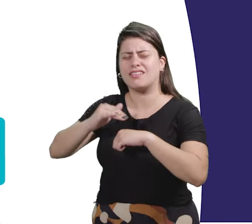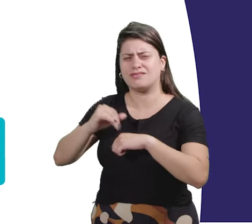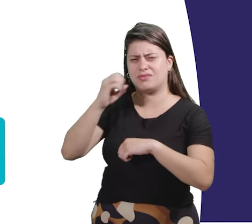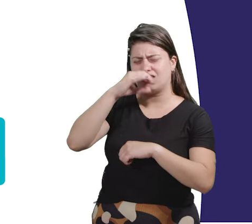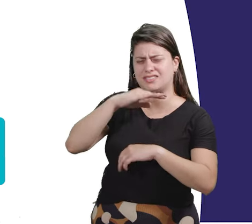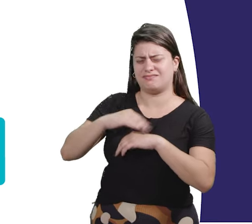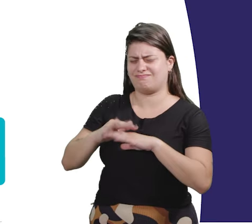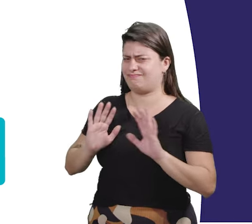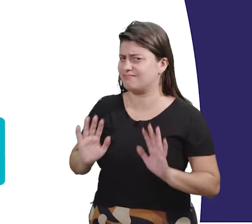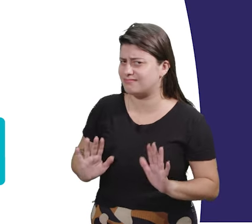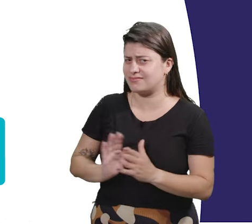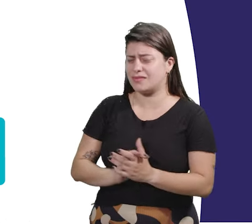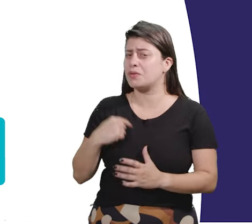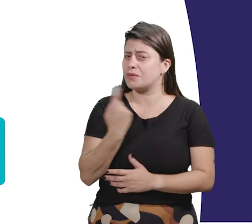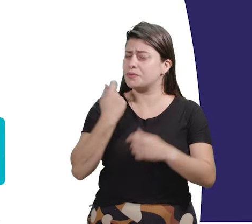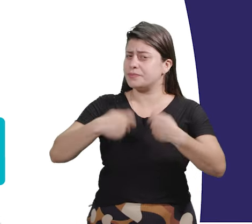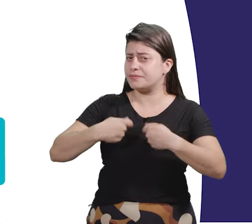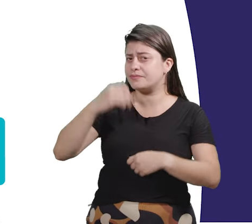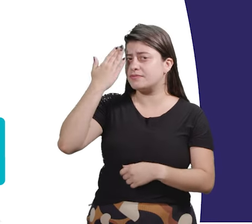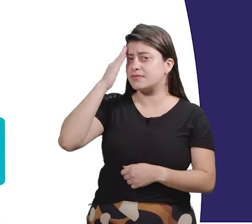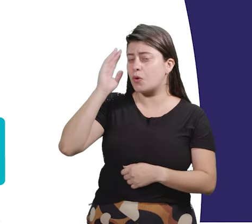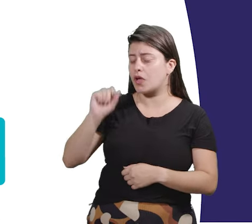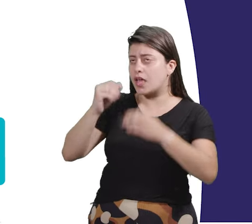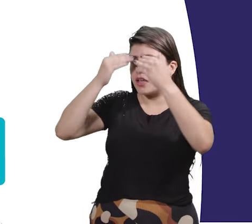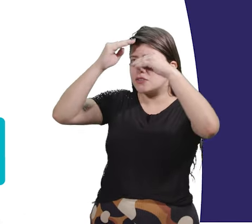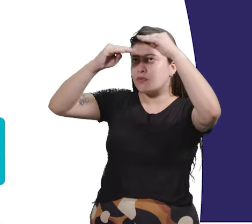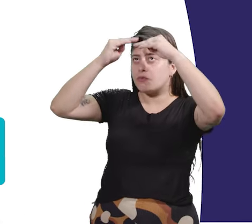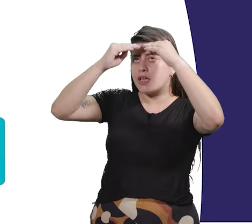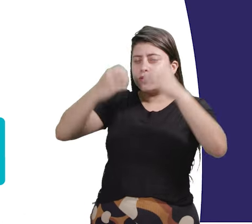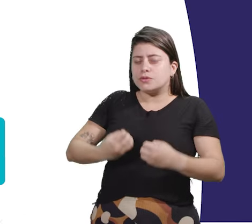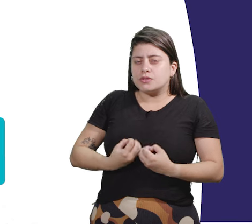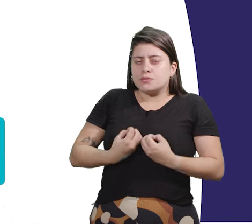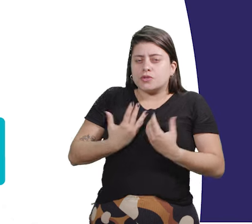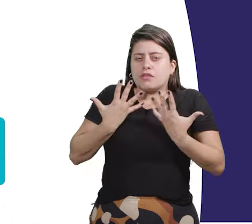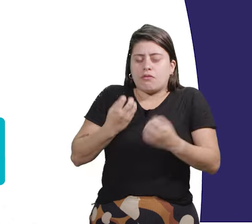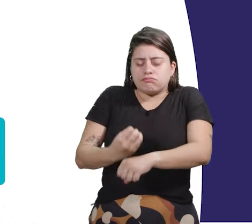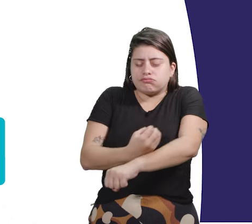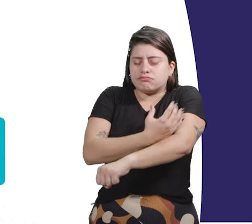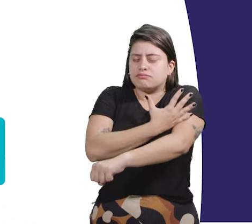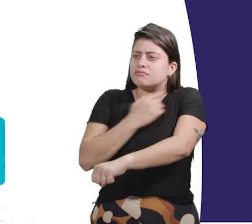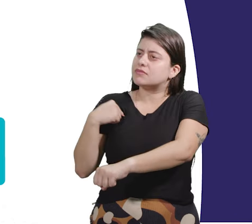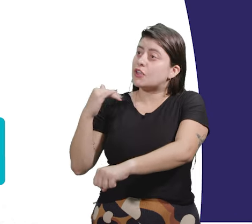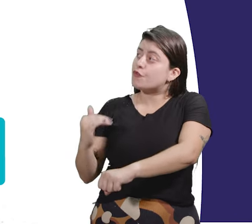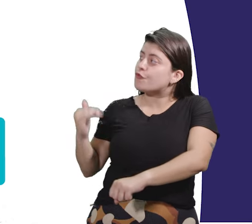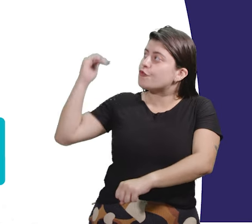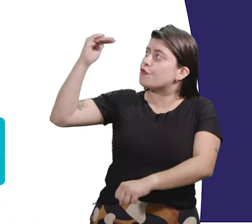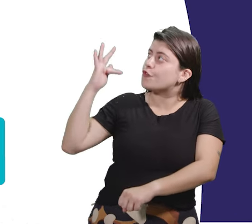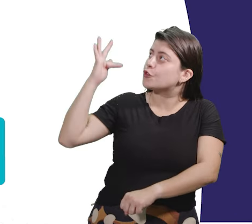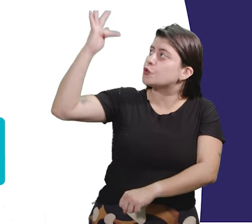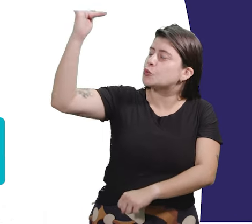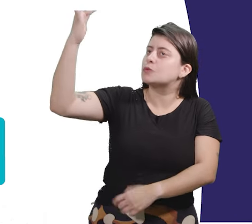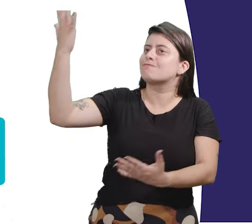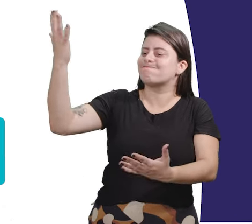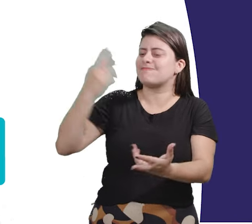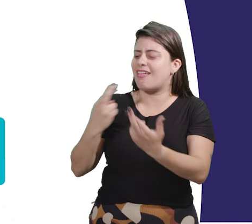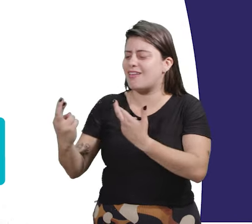nossa infância, ele direciona a nossa vida, direciona as nossas relações, né? Afetando os rumos que a gente vai estar tomando ali na